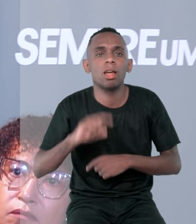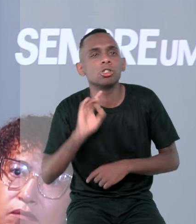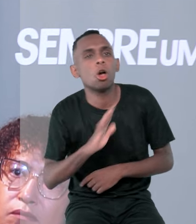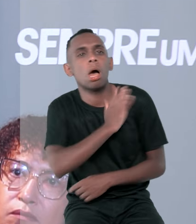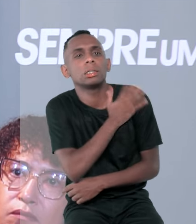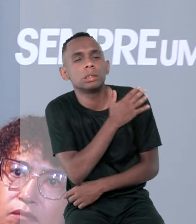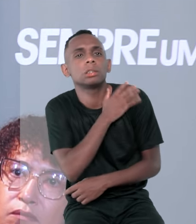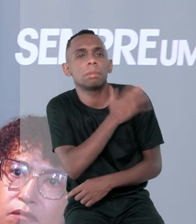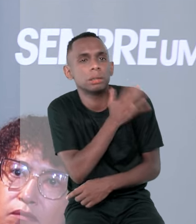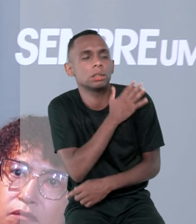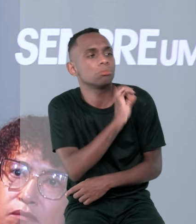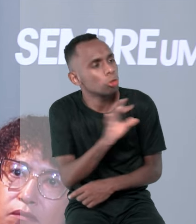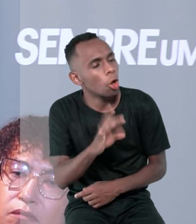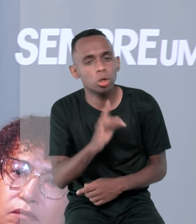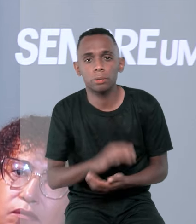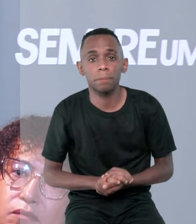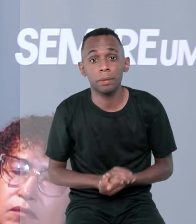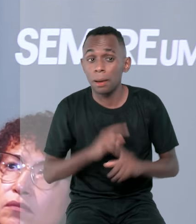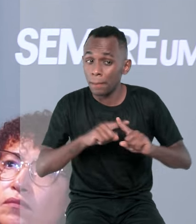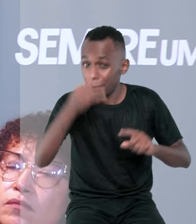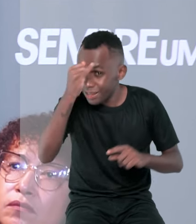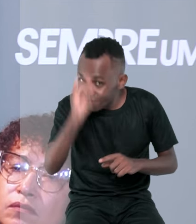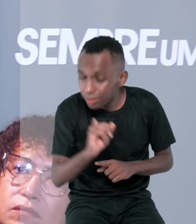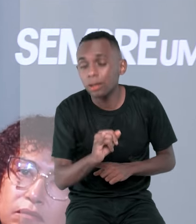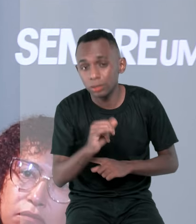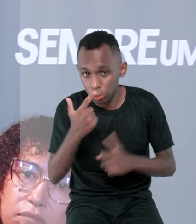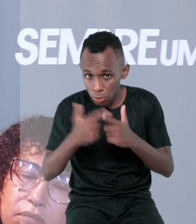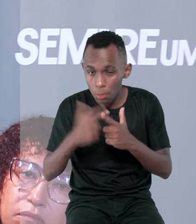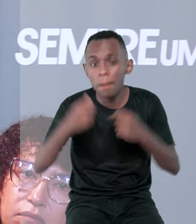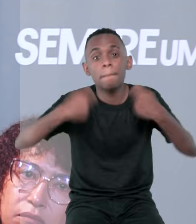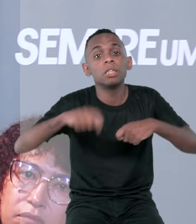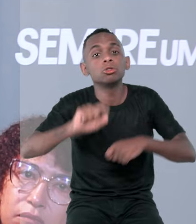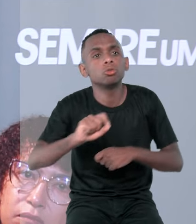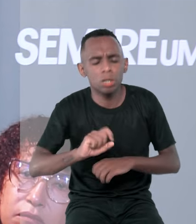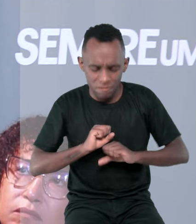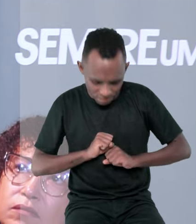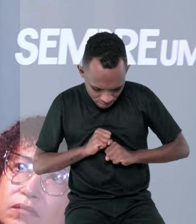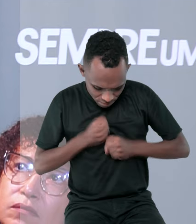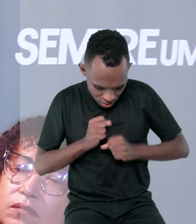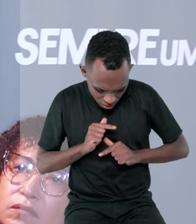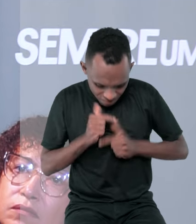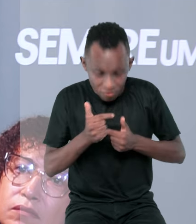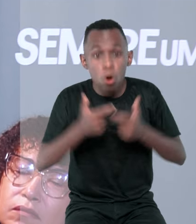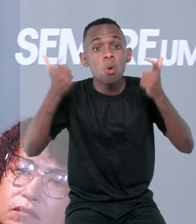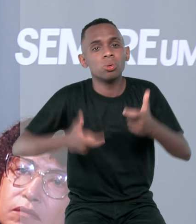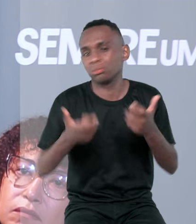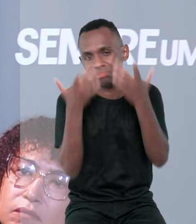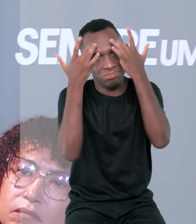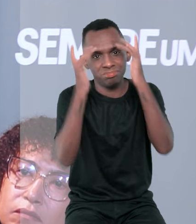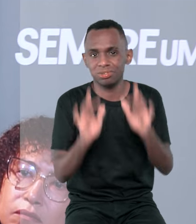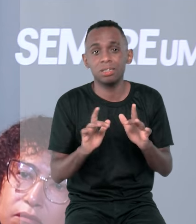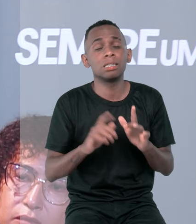racismo. E, para não cair nessa armadilha, você precisa tirar forças, sabe-se lá de onde,